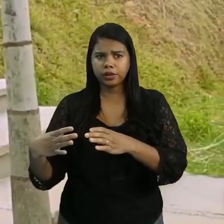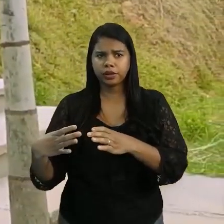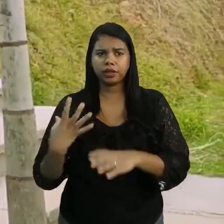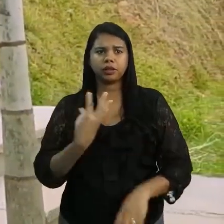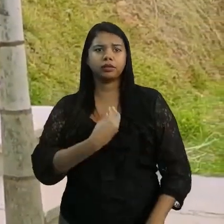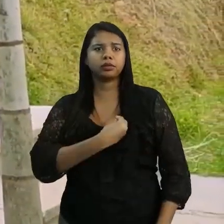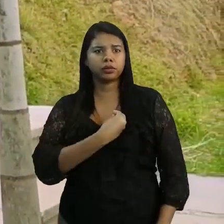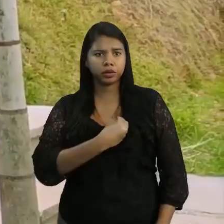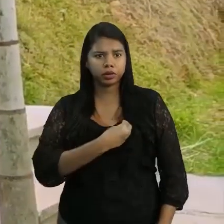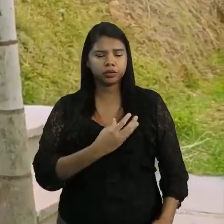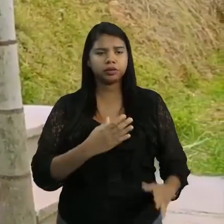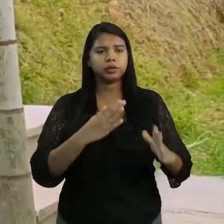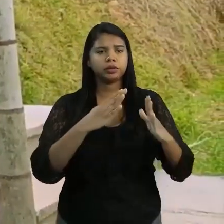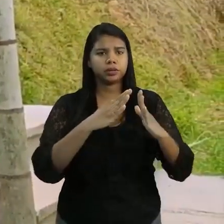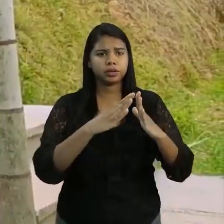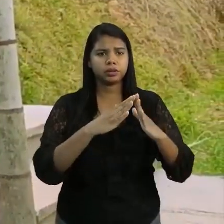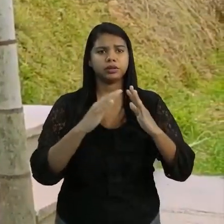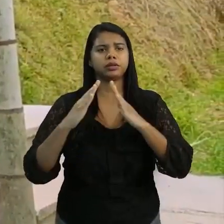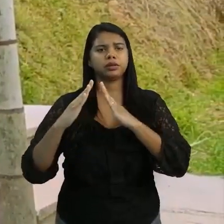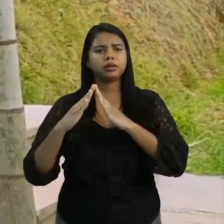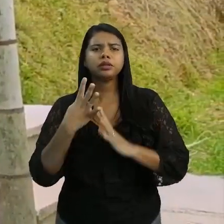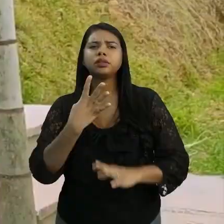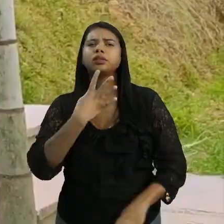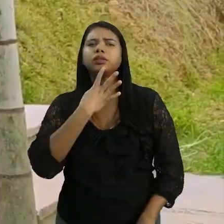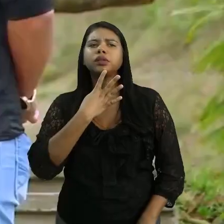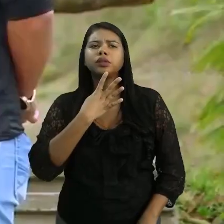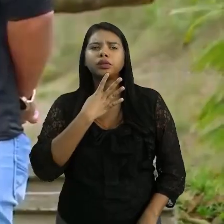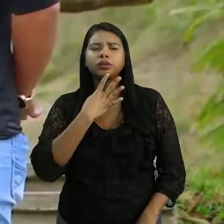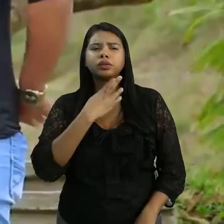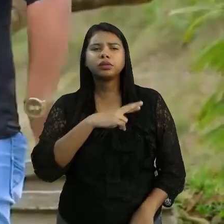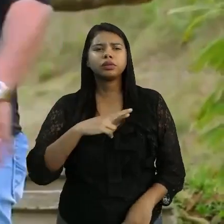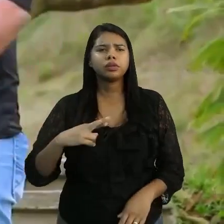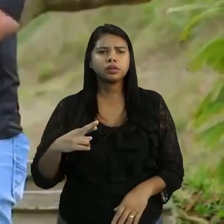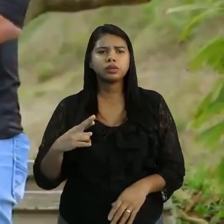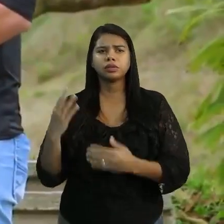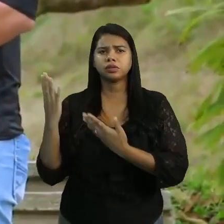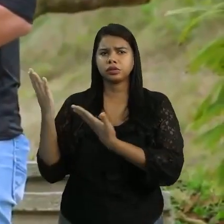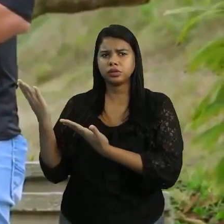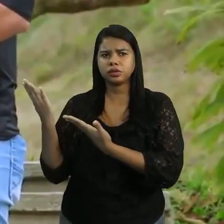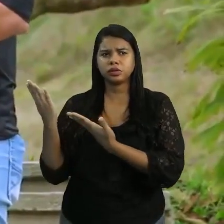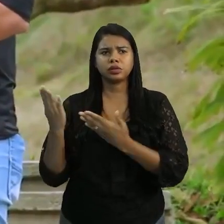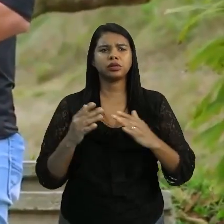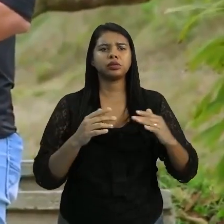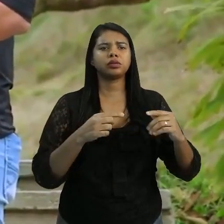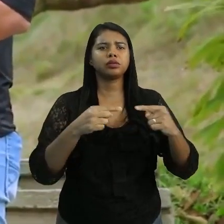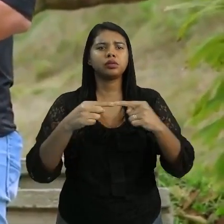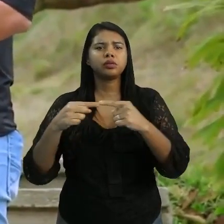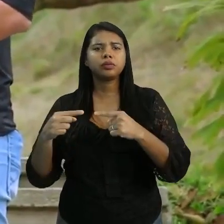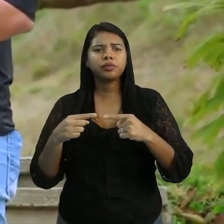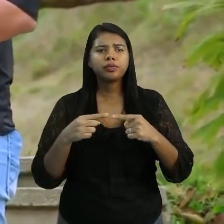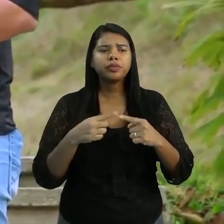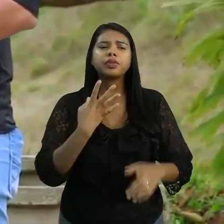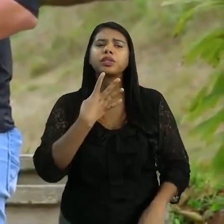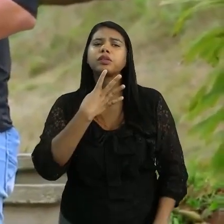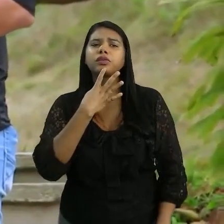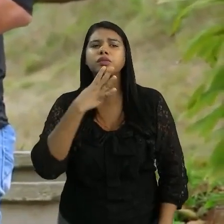Krishna. Para fazer parte da comunidade, o que é que precisaria? Eu poderia ser Hare Krishna? Claro. O que precisaria para